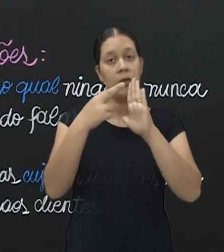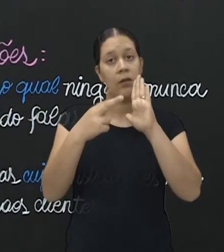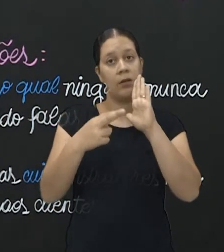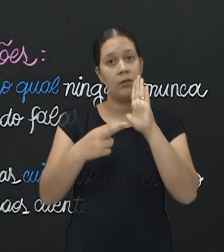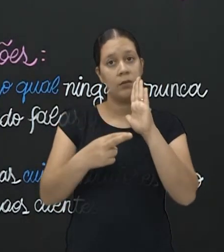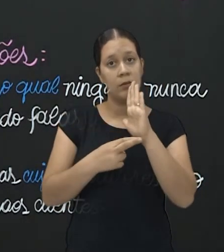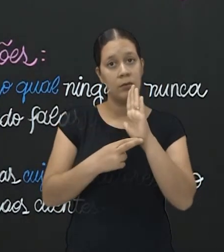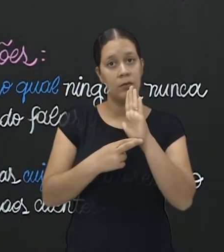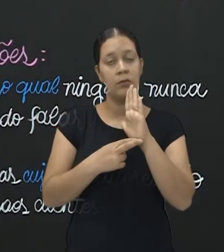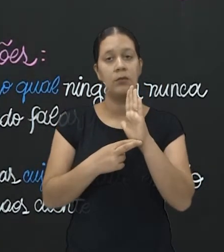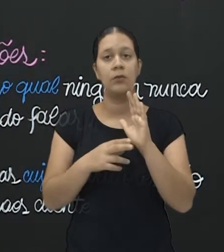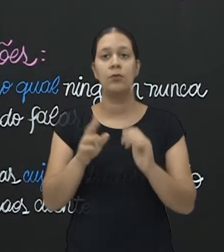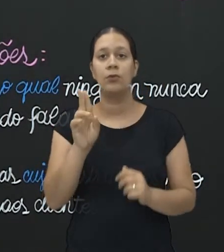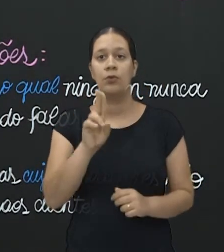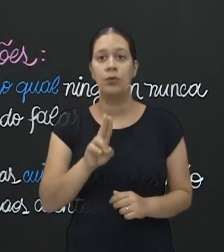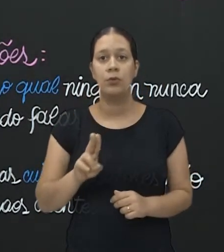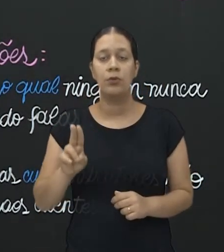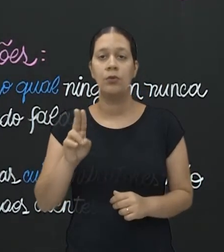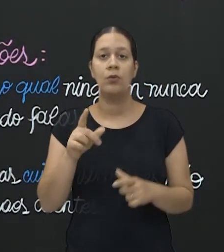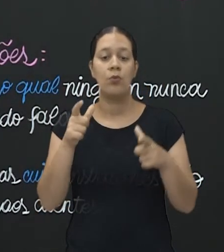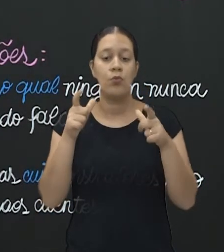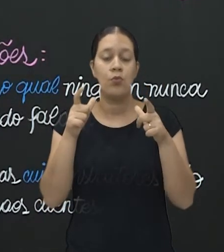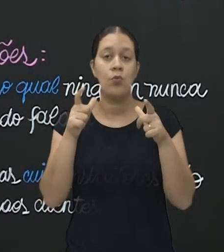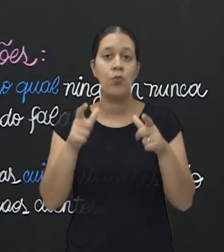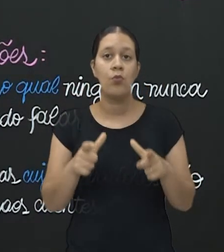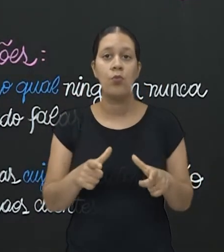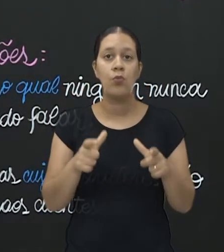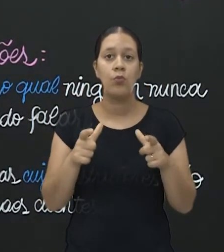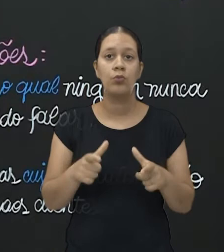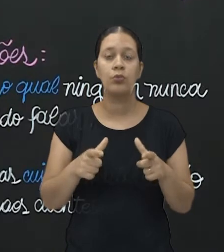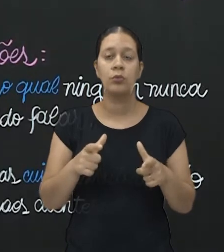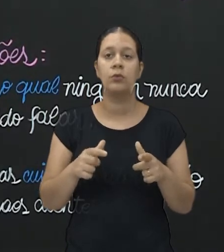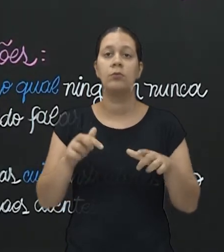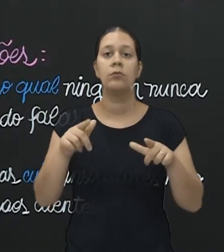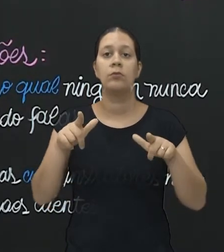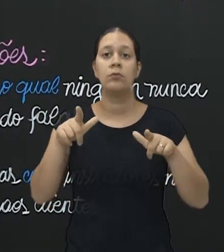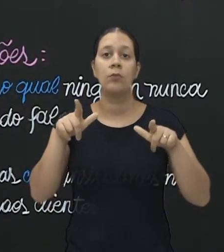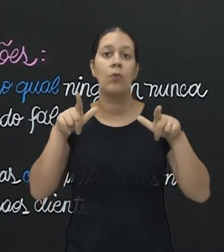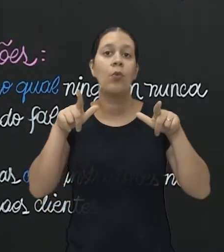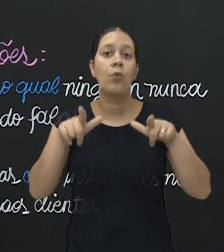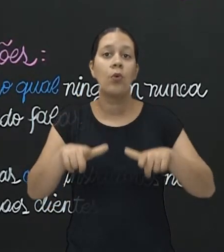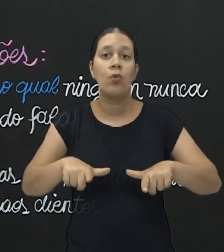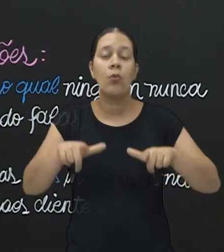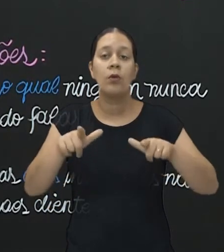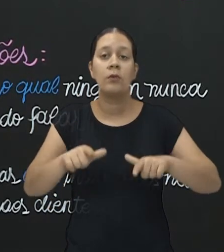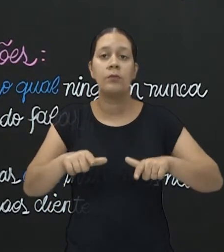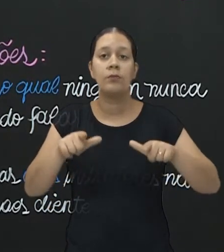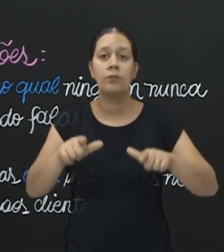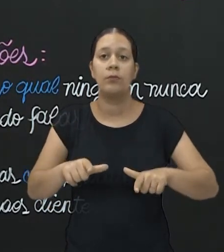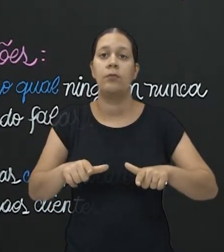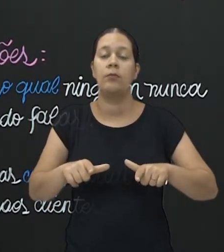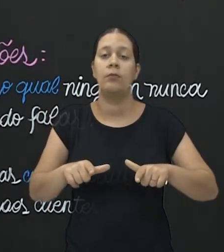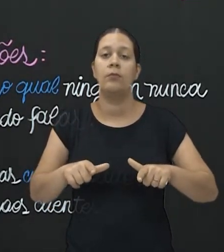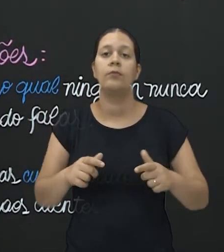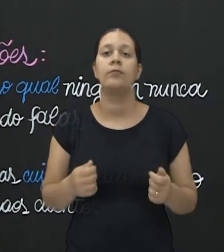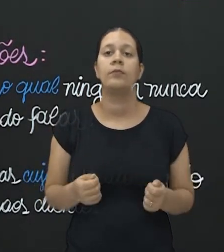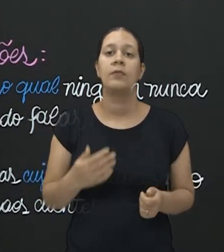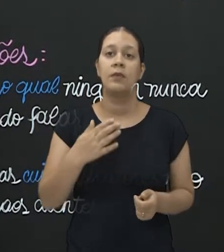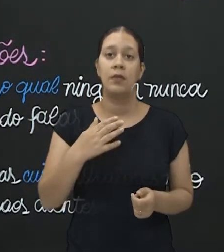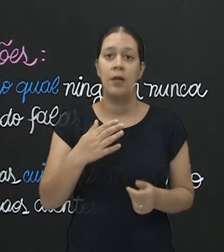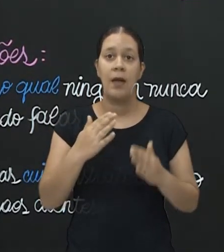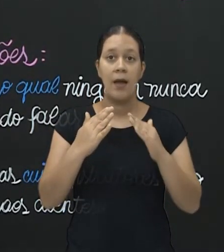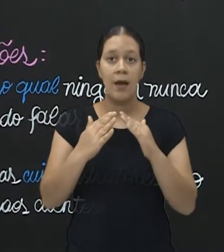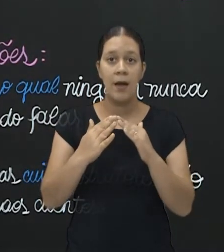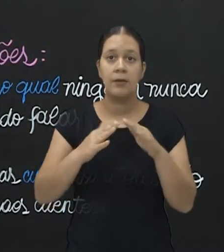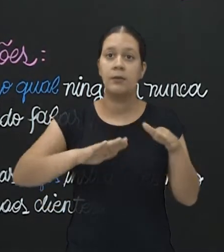o correto é utilizar o onde como pronome relativo em referência a lugar, ou seja, a casa